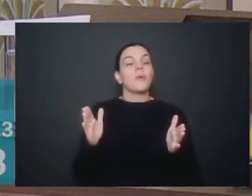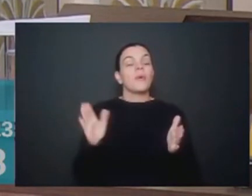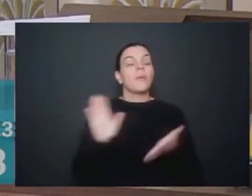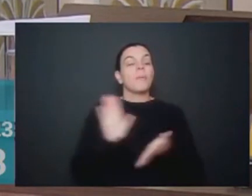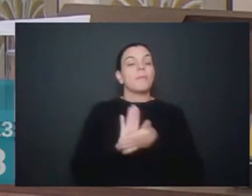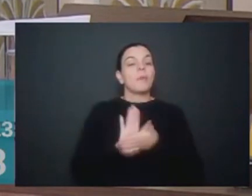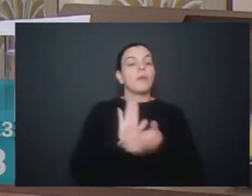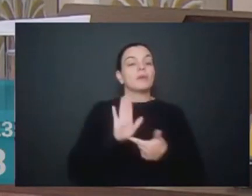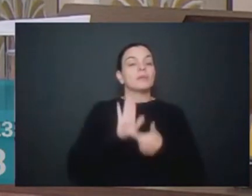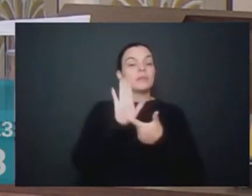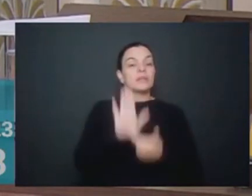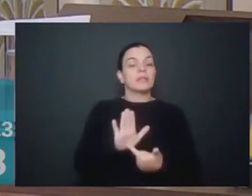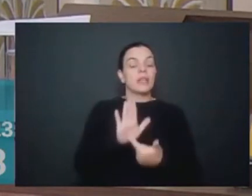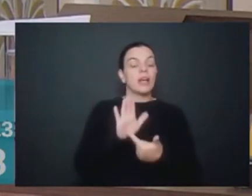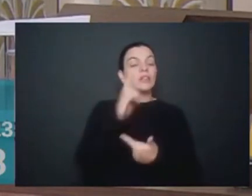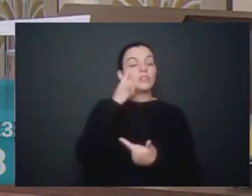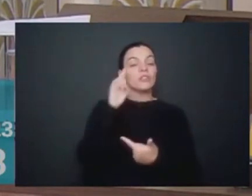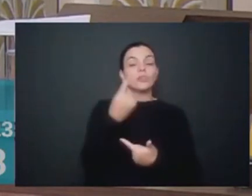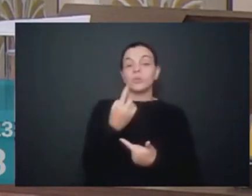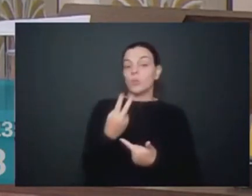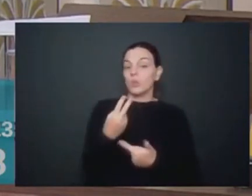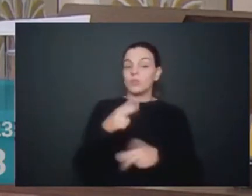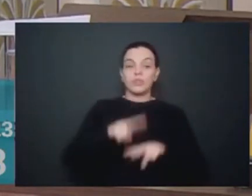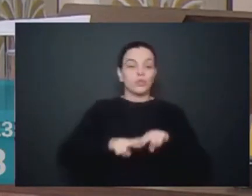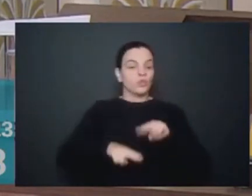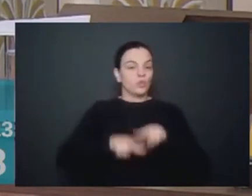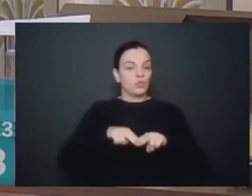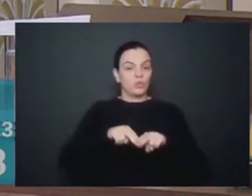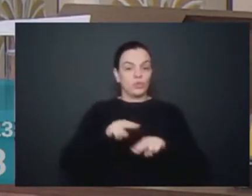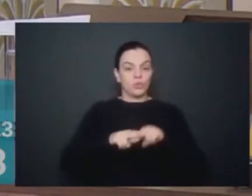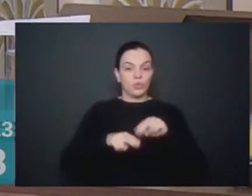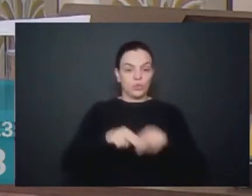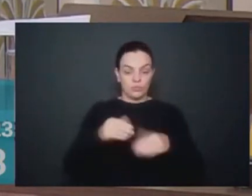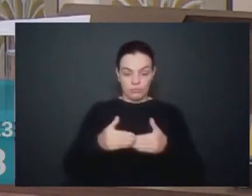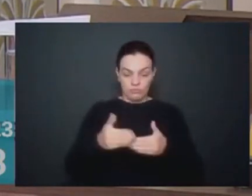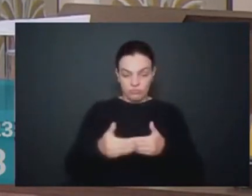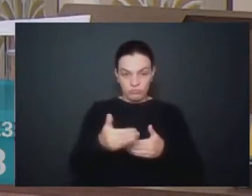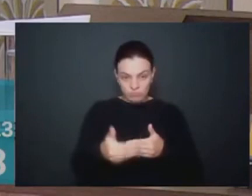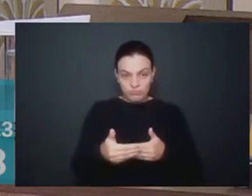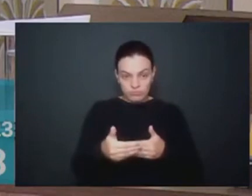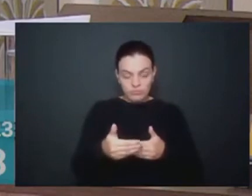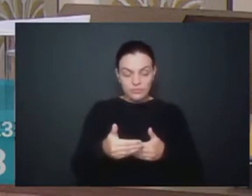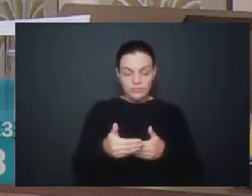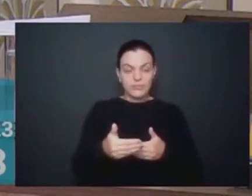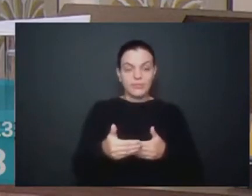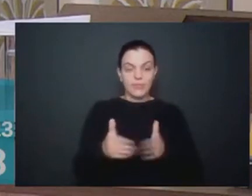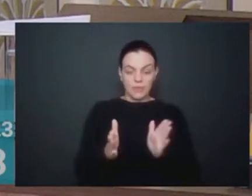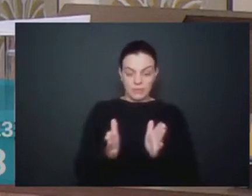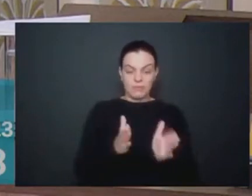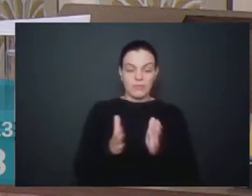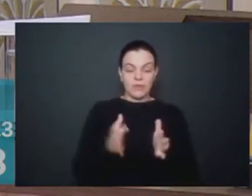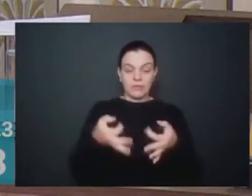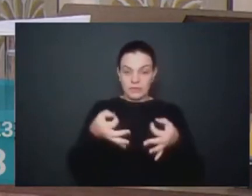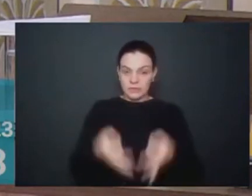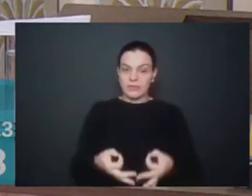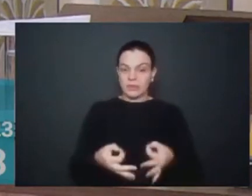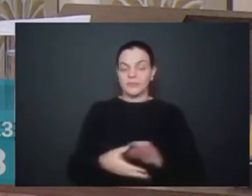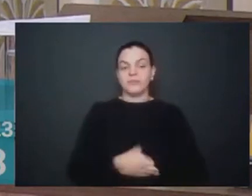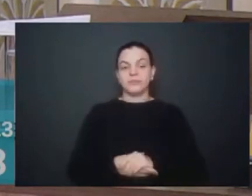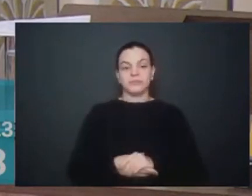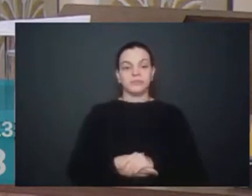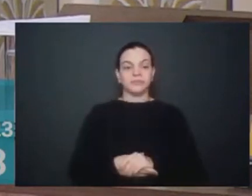12 de junho, agora próximo, daqui a alguns dias, então, seguido assim os trâmites e prazos previstos. Então a gente aguarda,